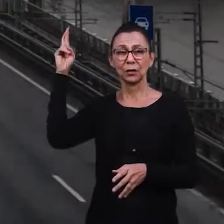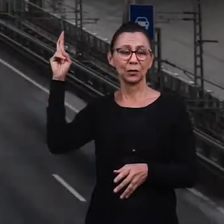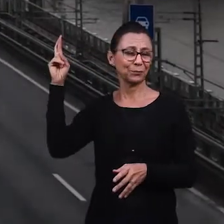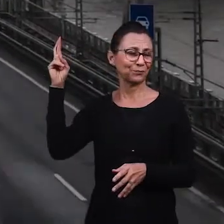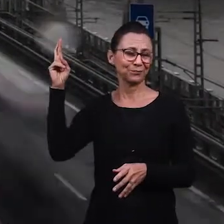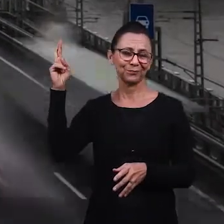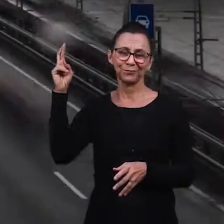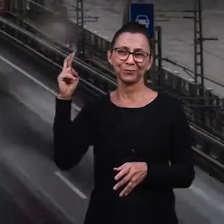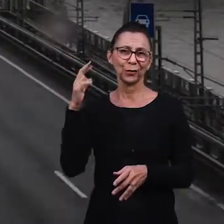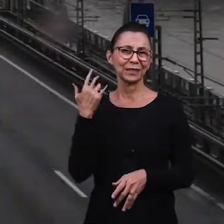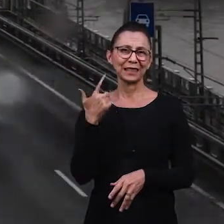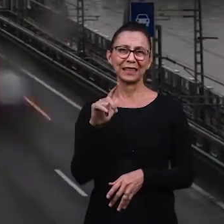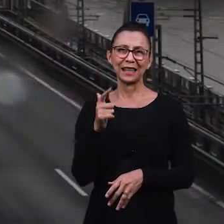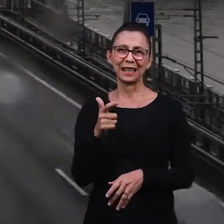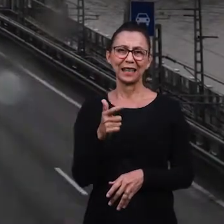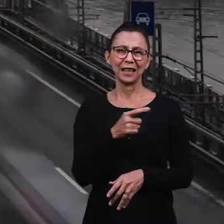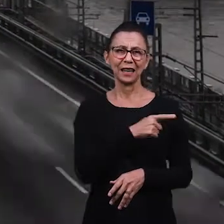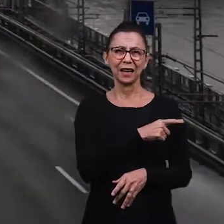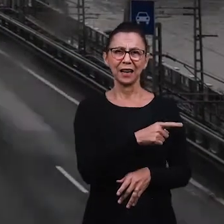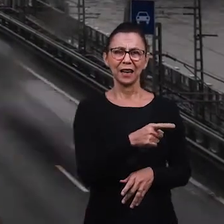não conhece.